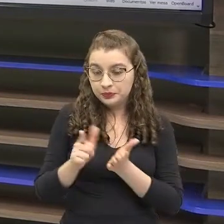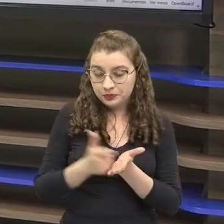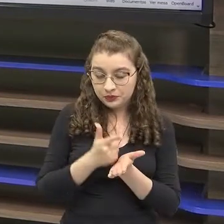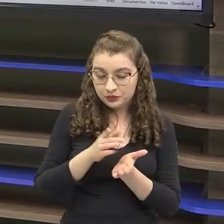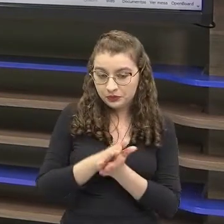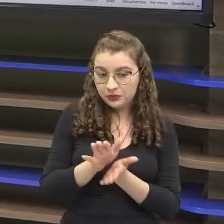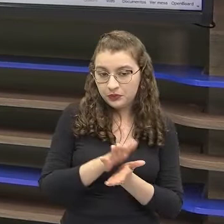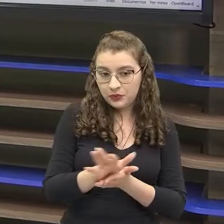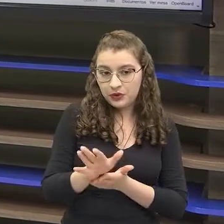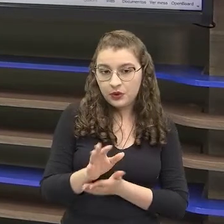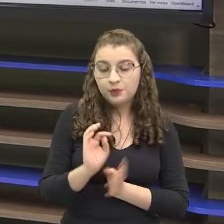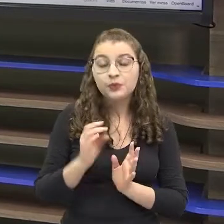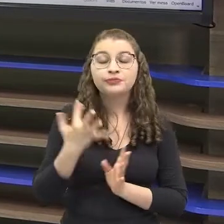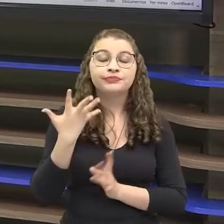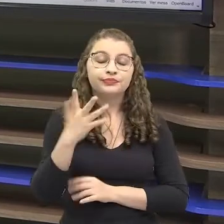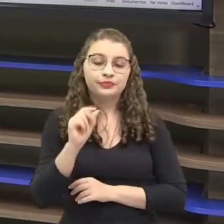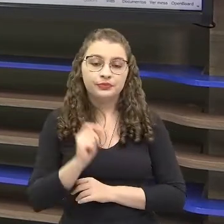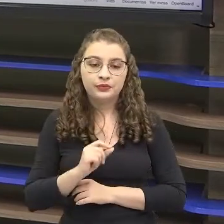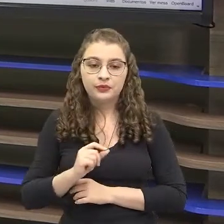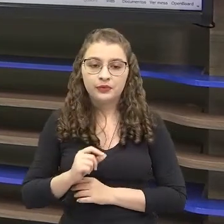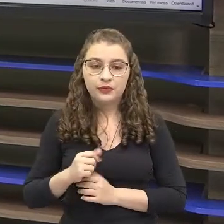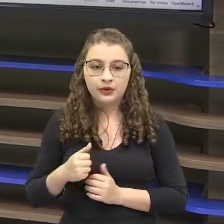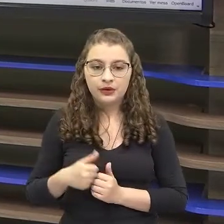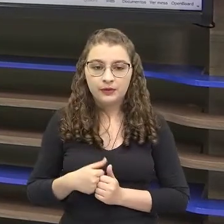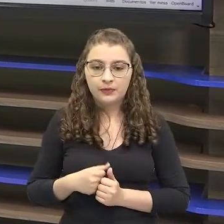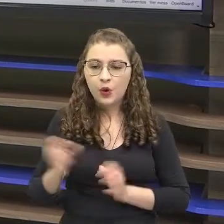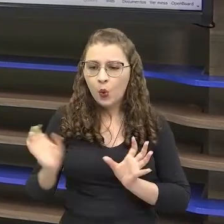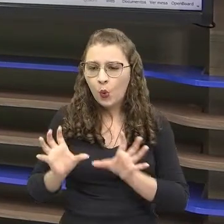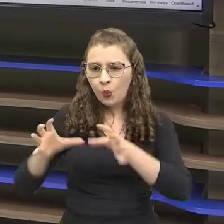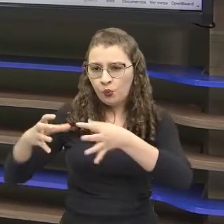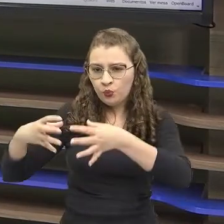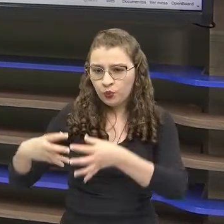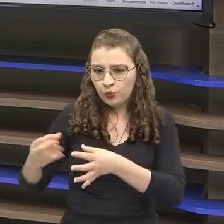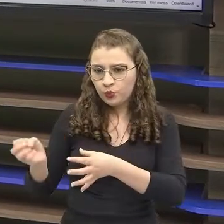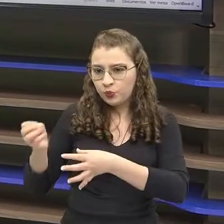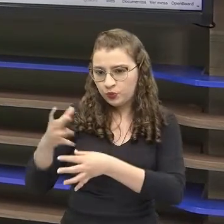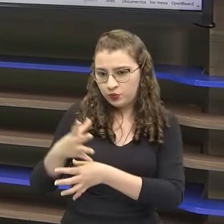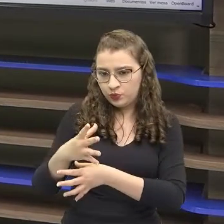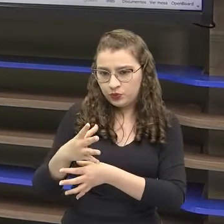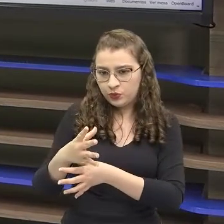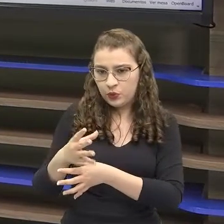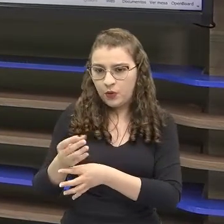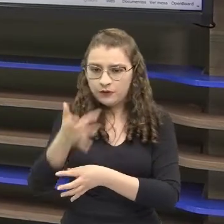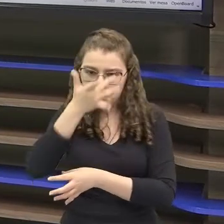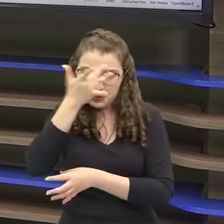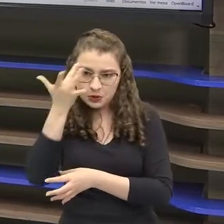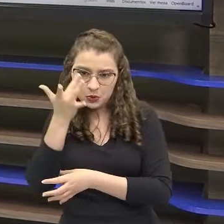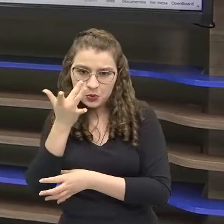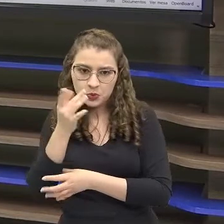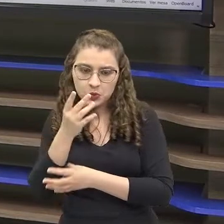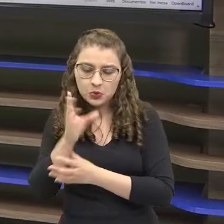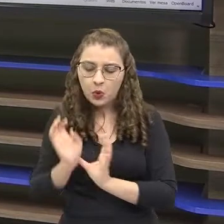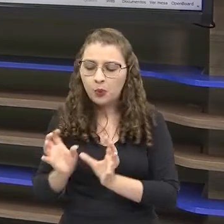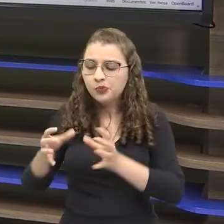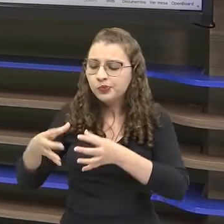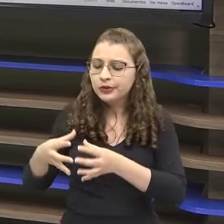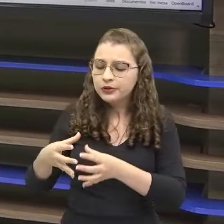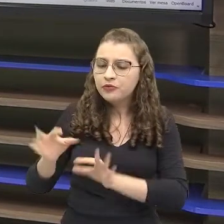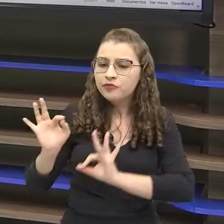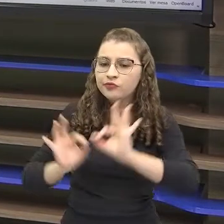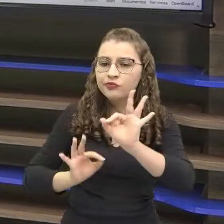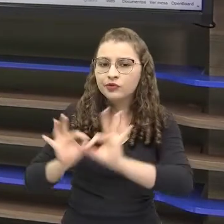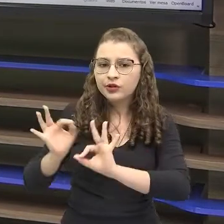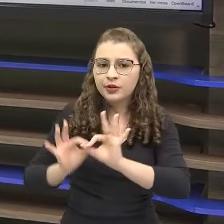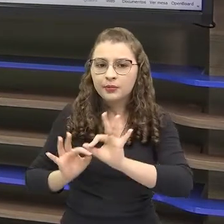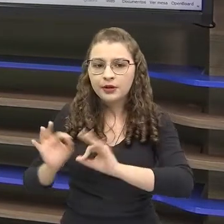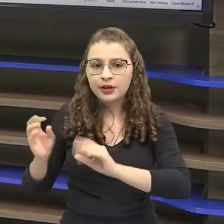Paulo, o que ocorreu? Ele juntou os novos artistas em uma unidade e eles se juntaram para formar